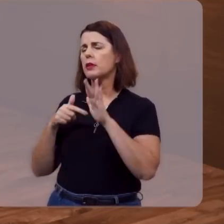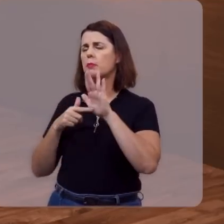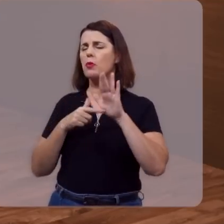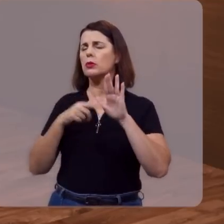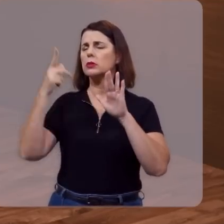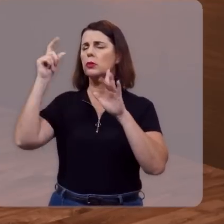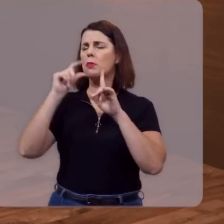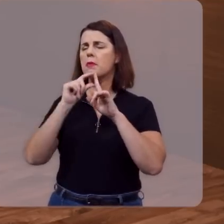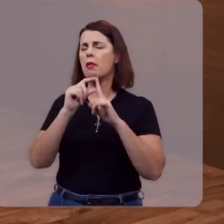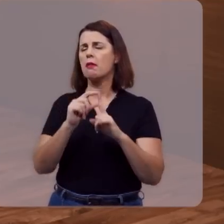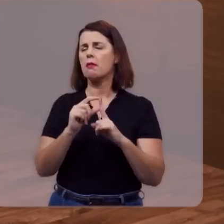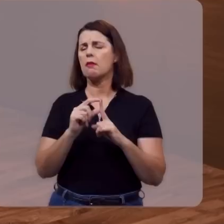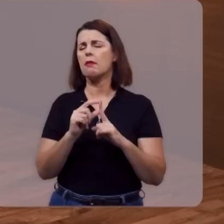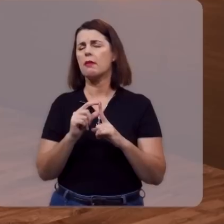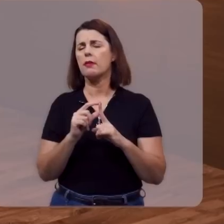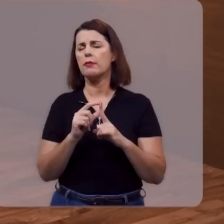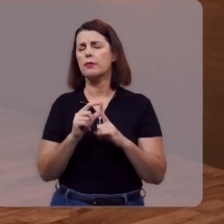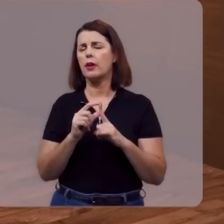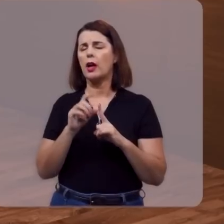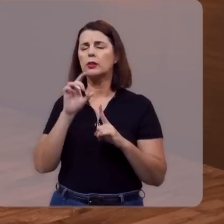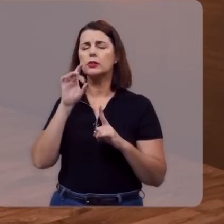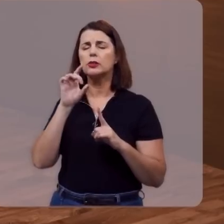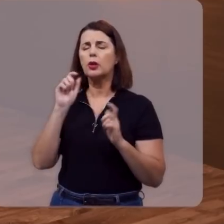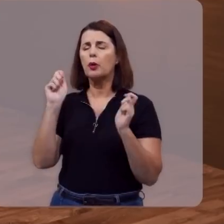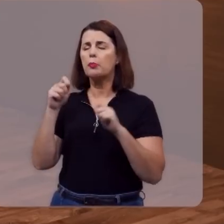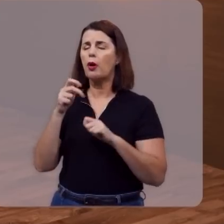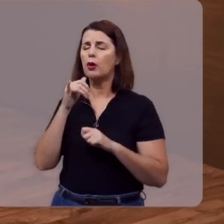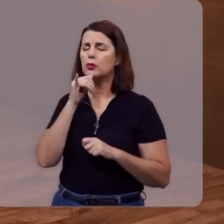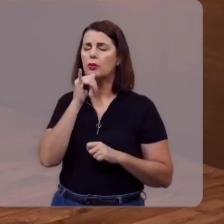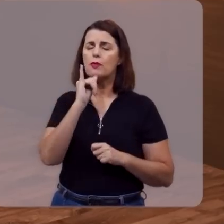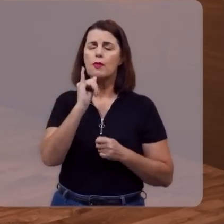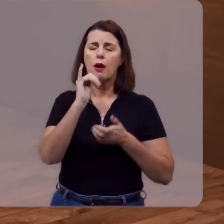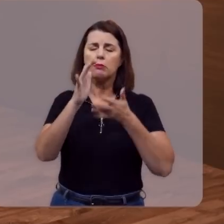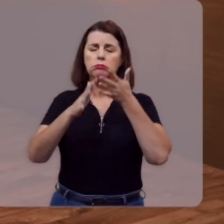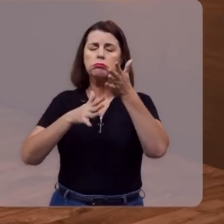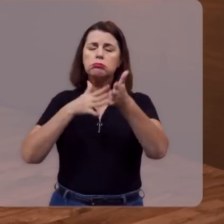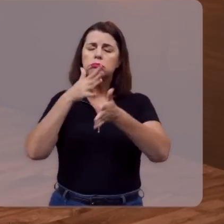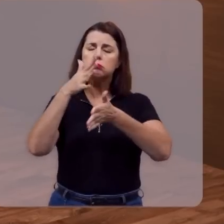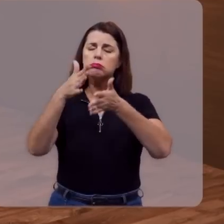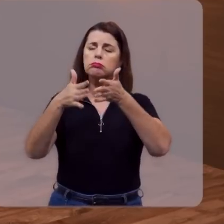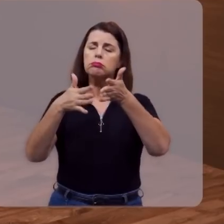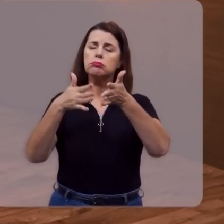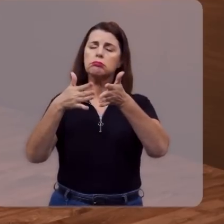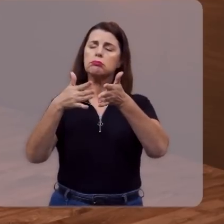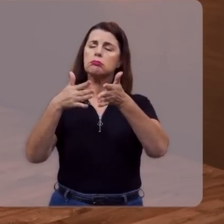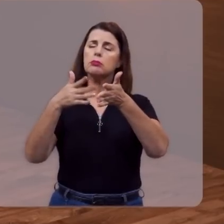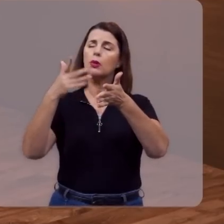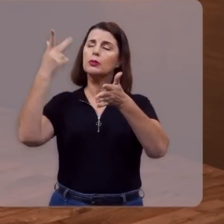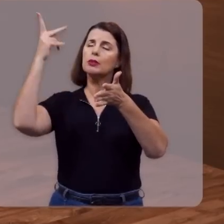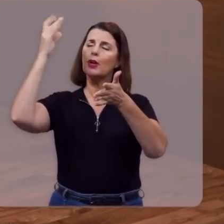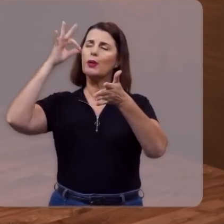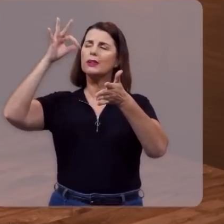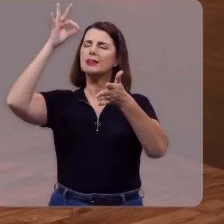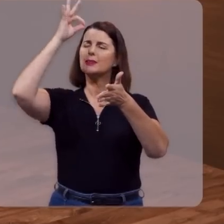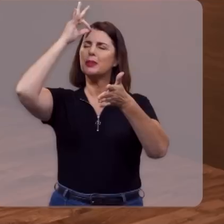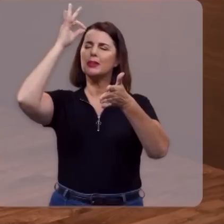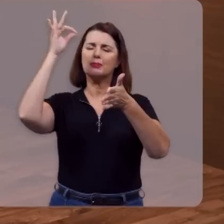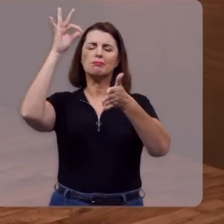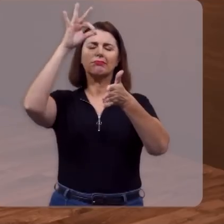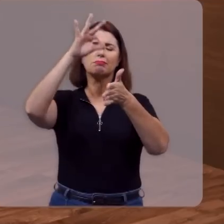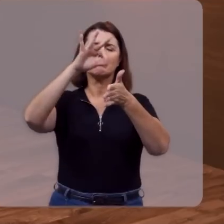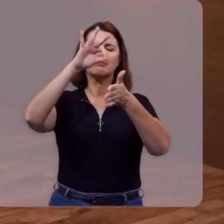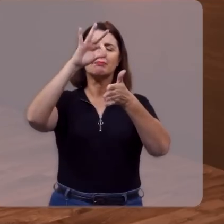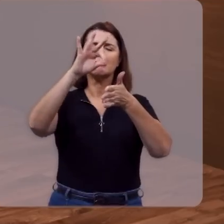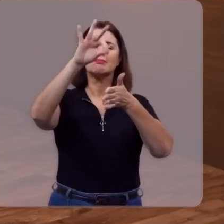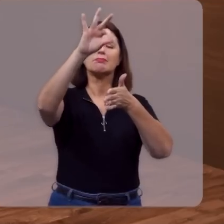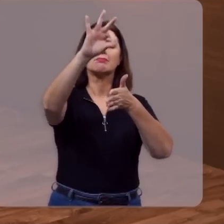expor a tua palavra. Eu só posso falar aos ouvidos, mas o teu Espírito é poderoso para